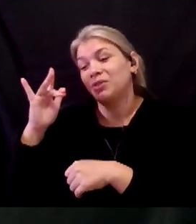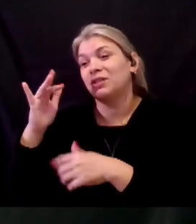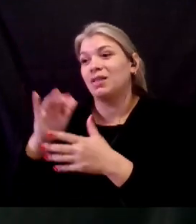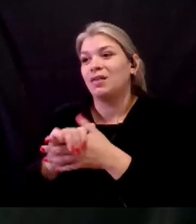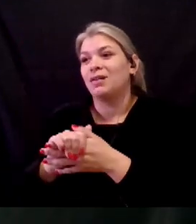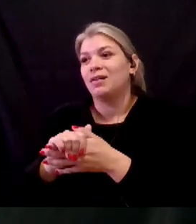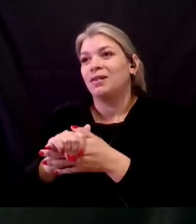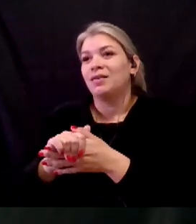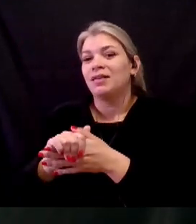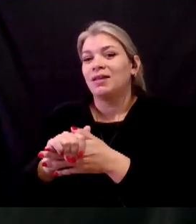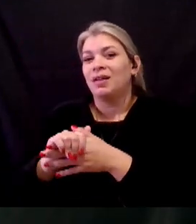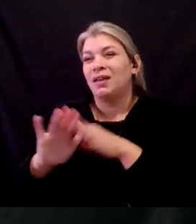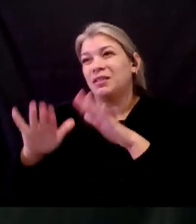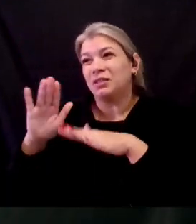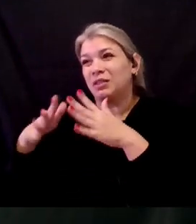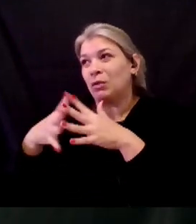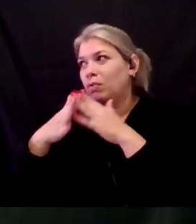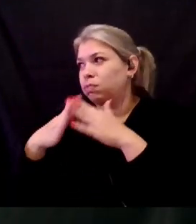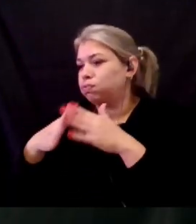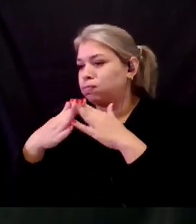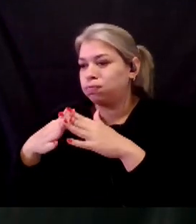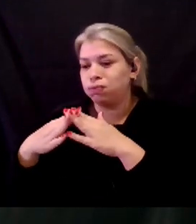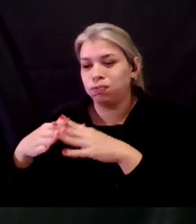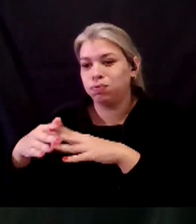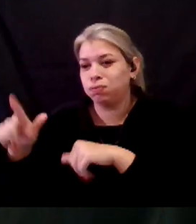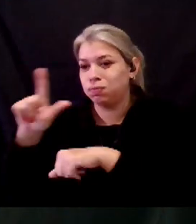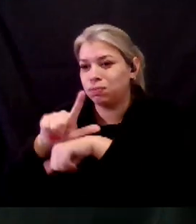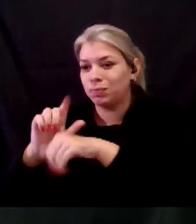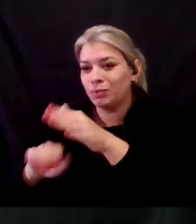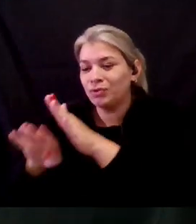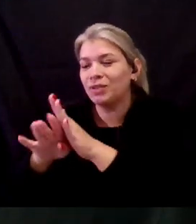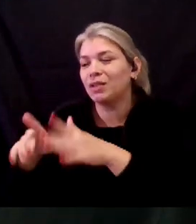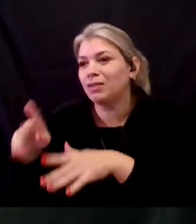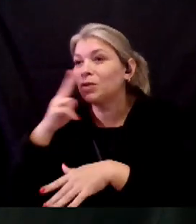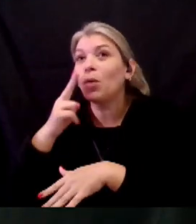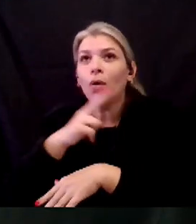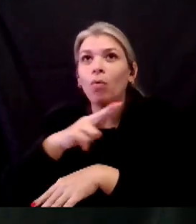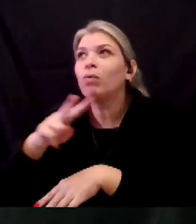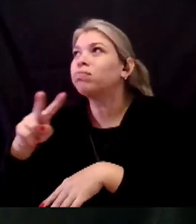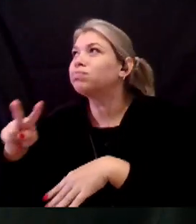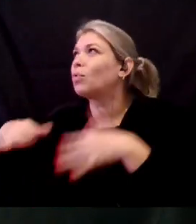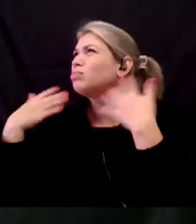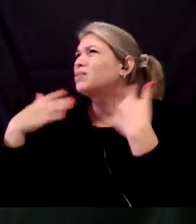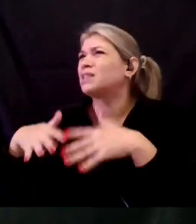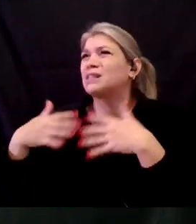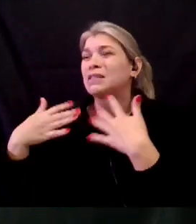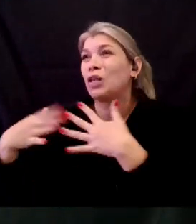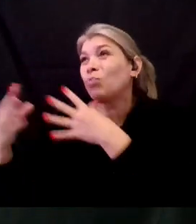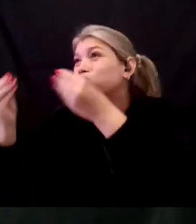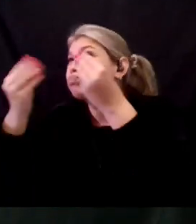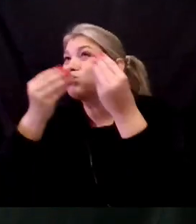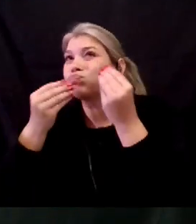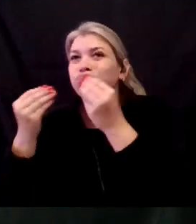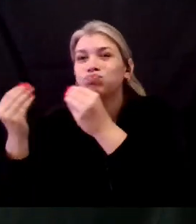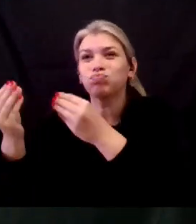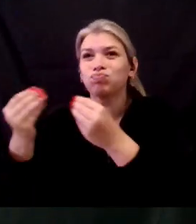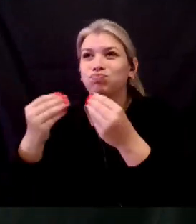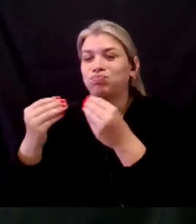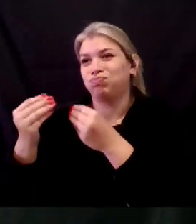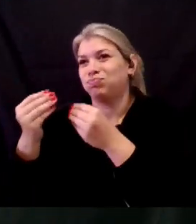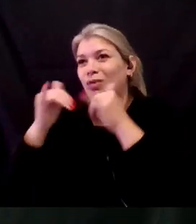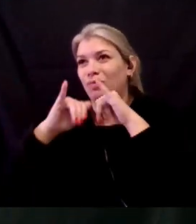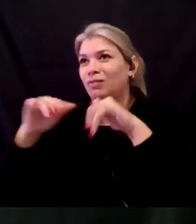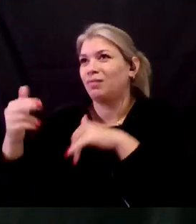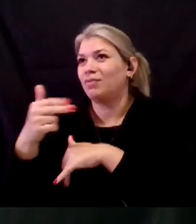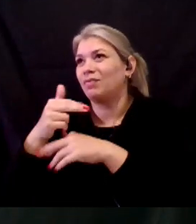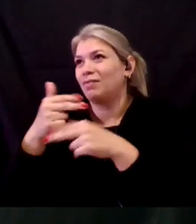né? Você vai nessas lojas aí, é tanta coisa que você não sabe o que você leva. Tudo sempre muita novidade, né? E aí